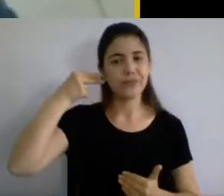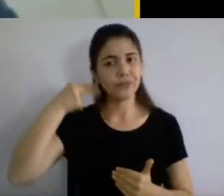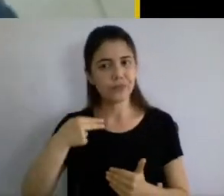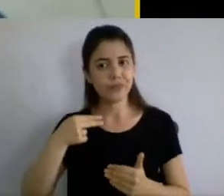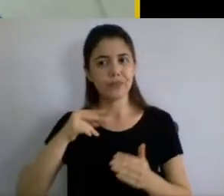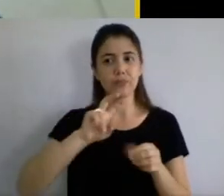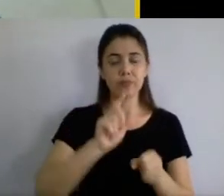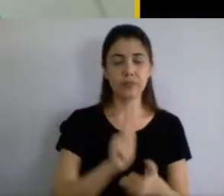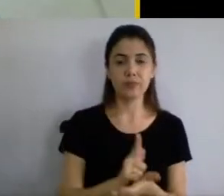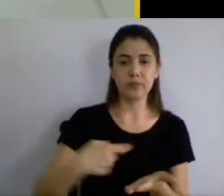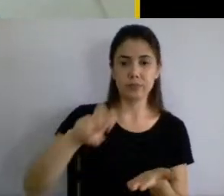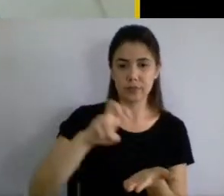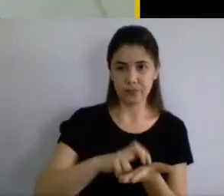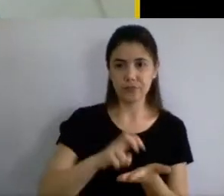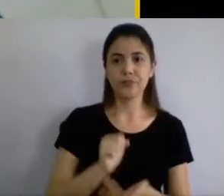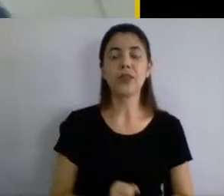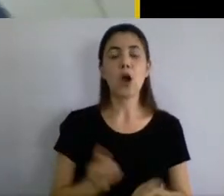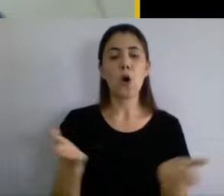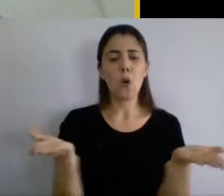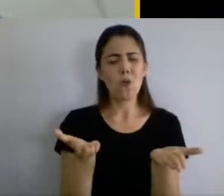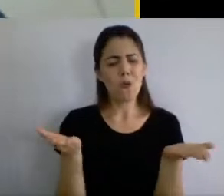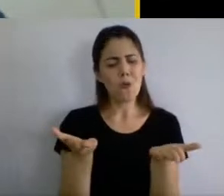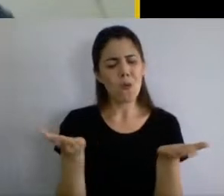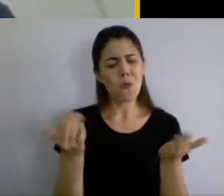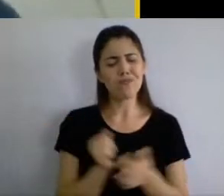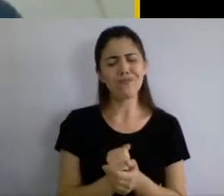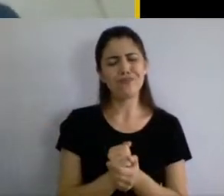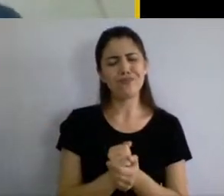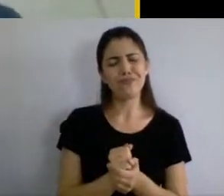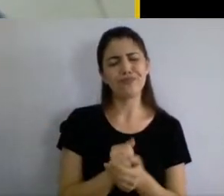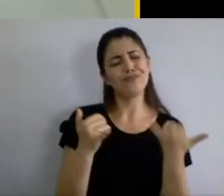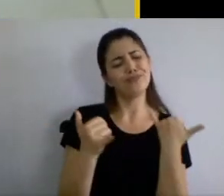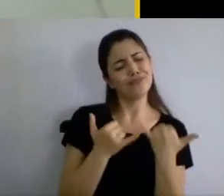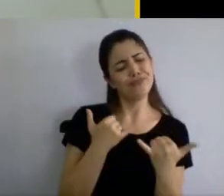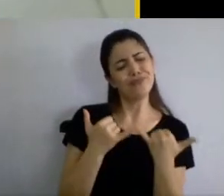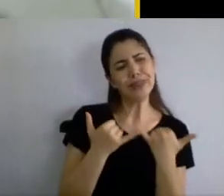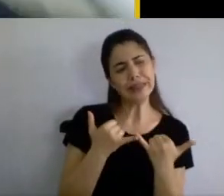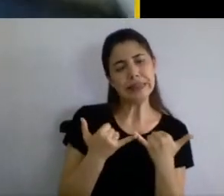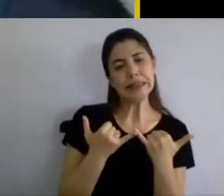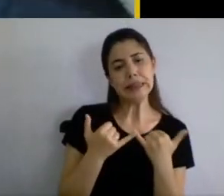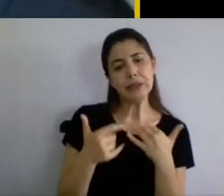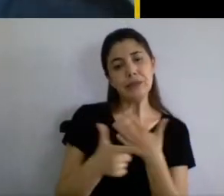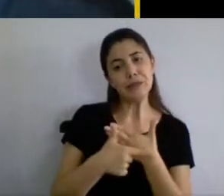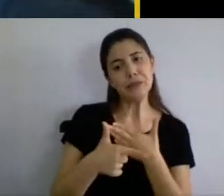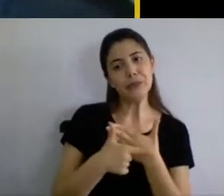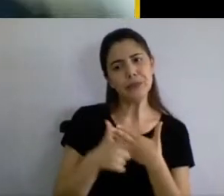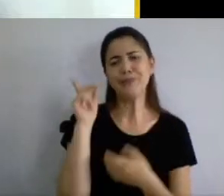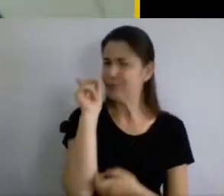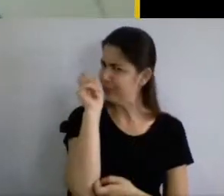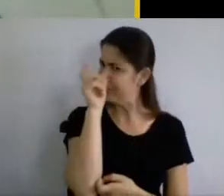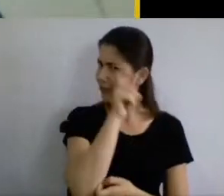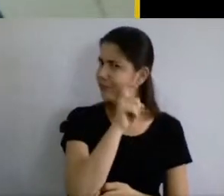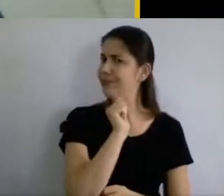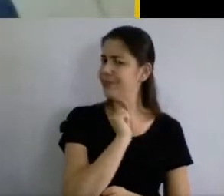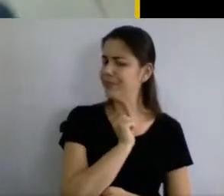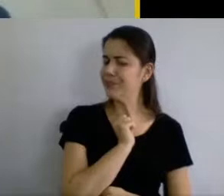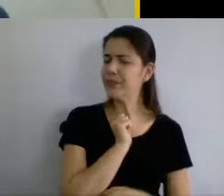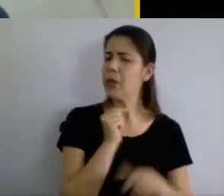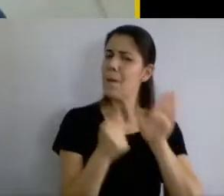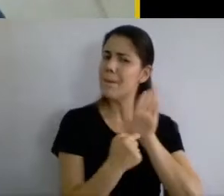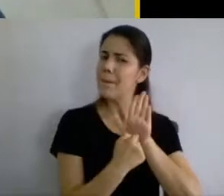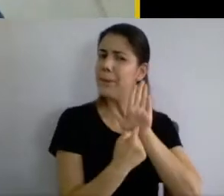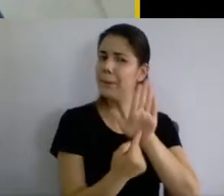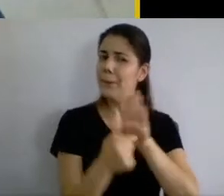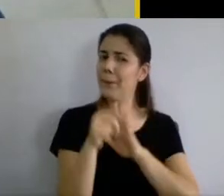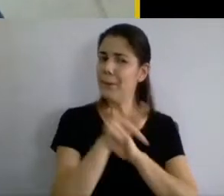tarefa um pouquinho complicada, né, de apresentar o professor João Adolfo Hansen, porque,